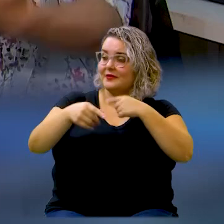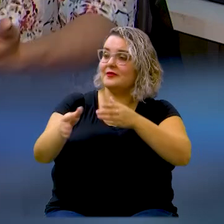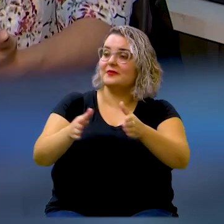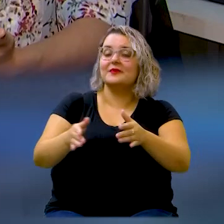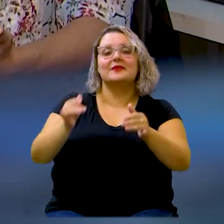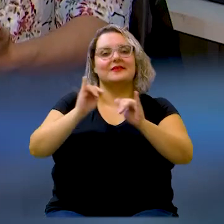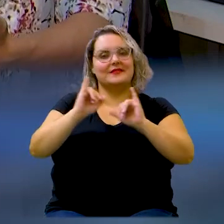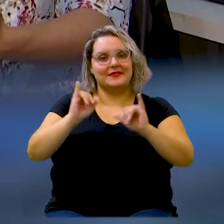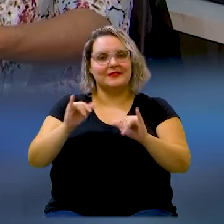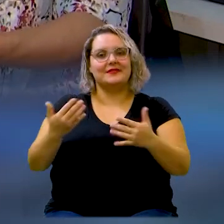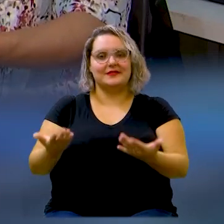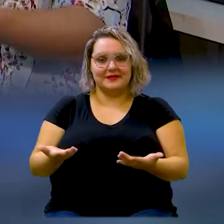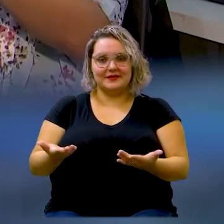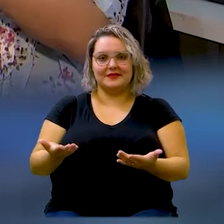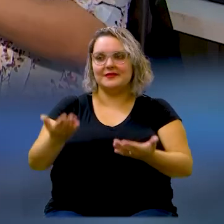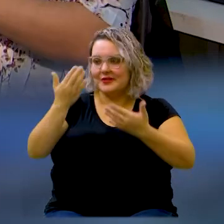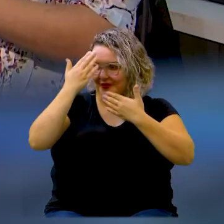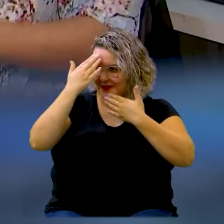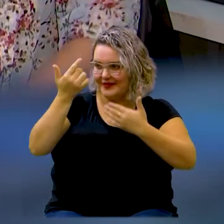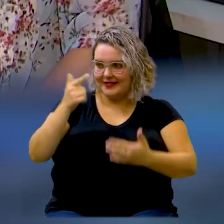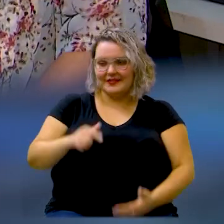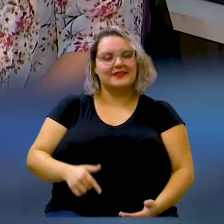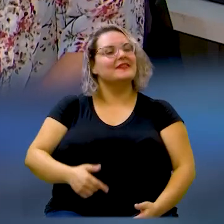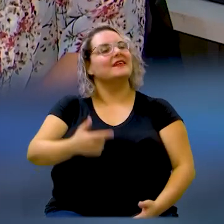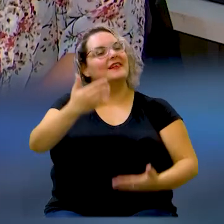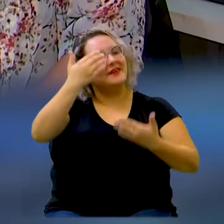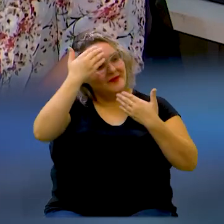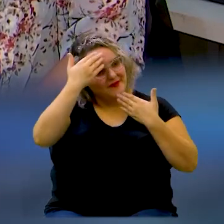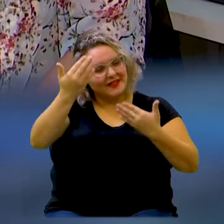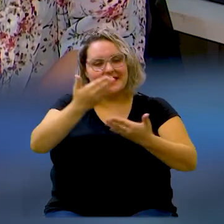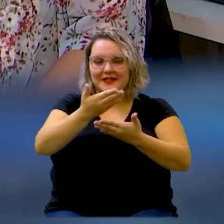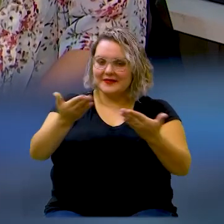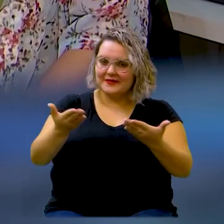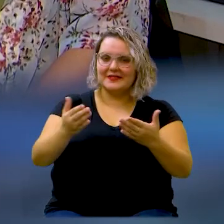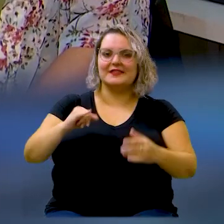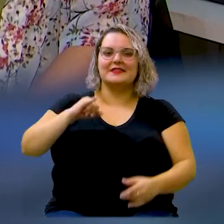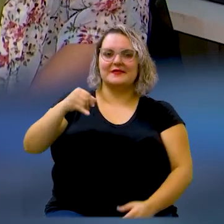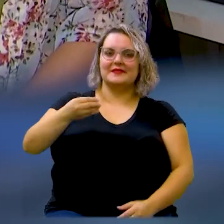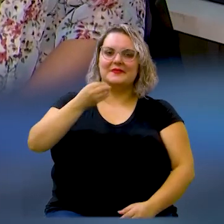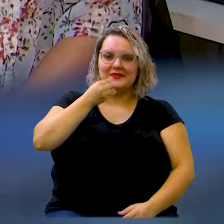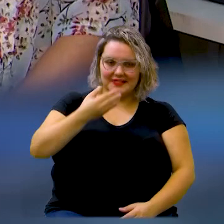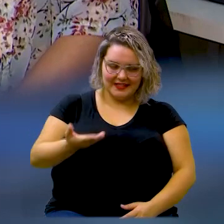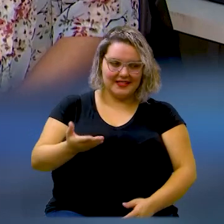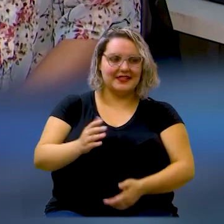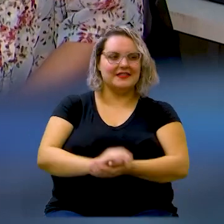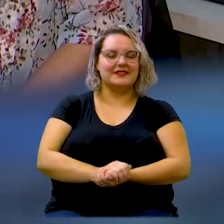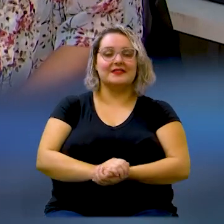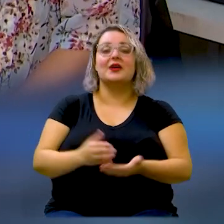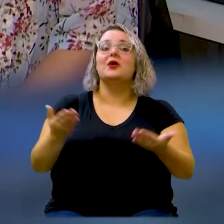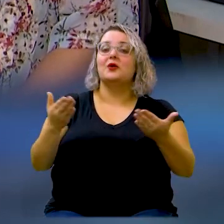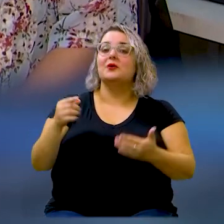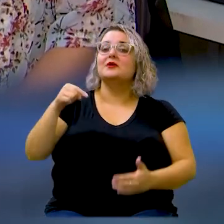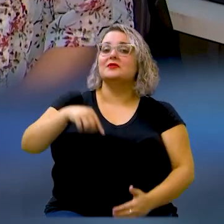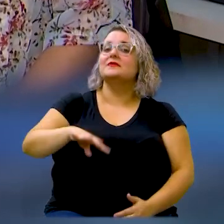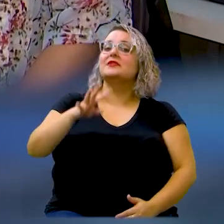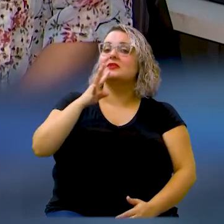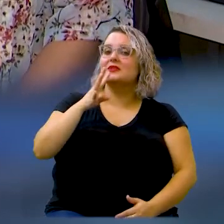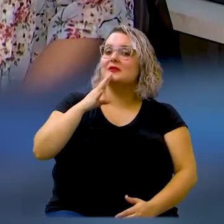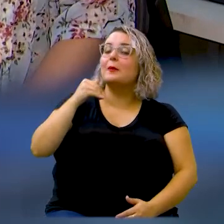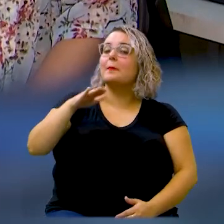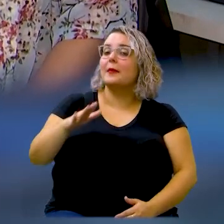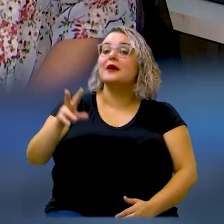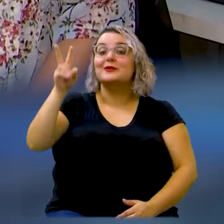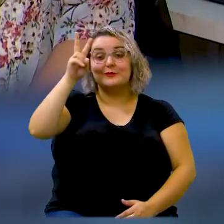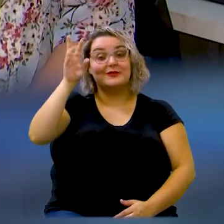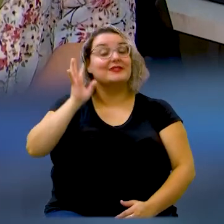dar outro recado e obrigada de novo. Imagina, obrigada a vocês pela oportunidade. Hoje a gente veio conhecer mais